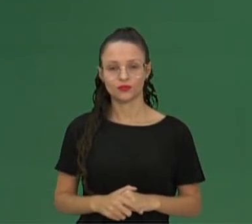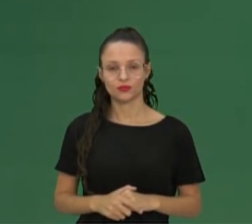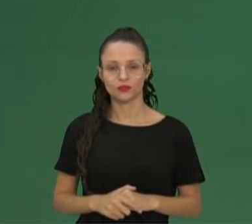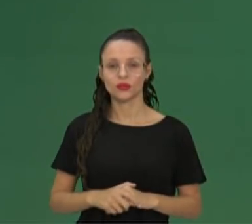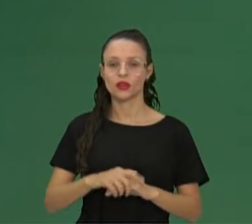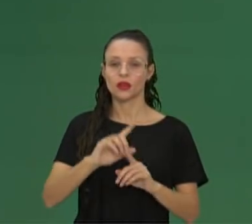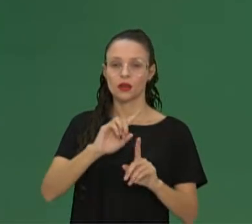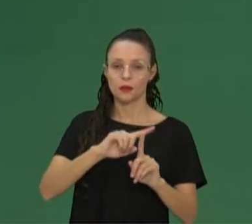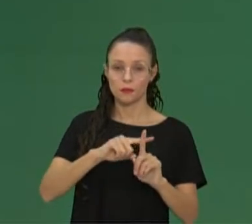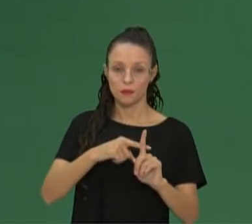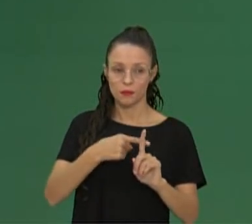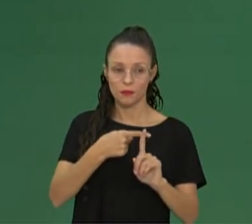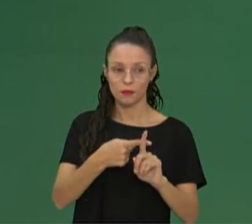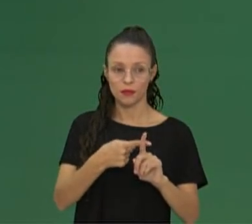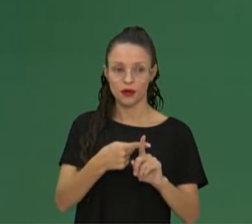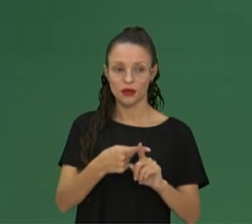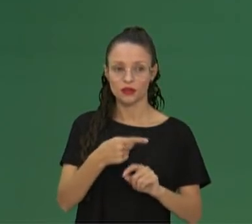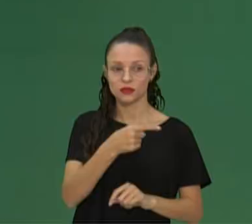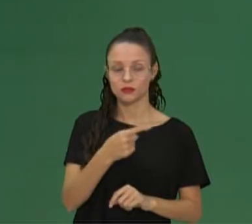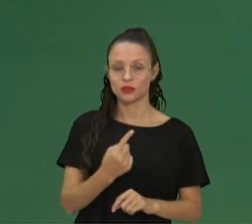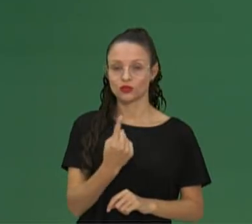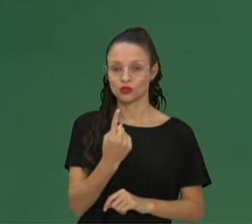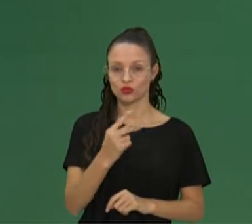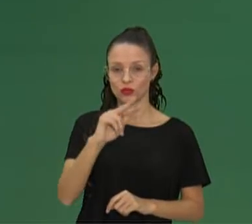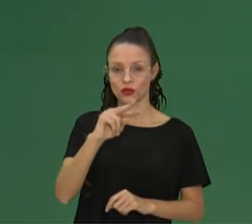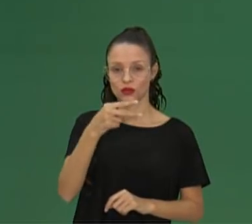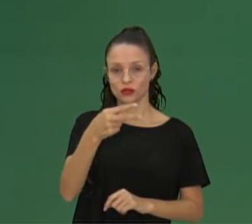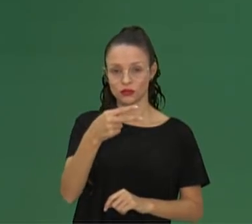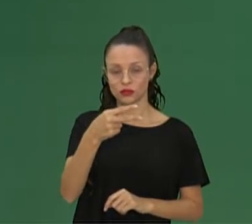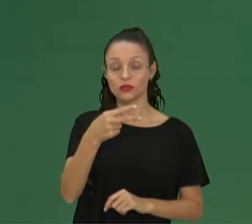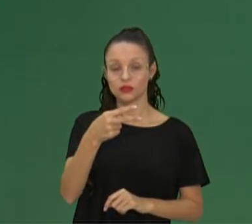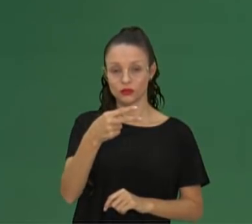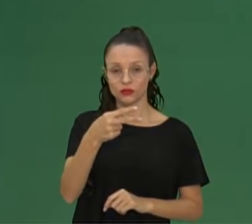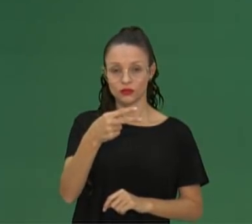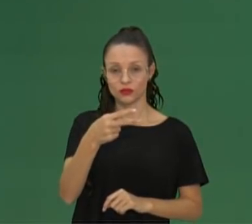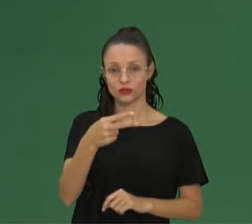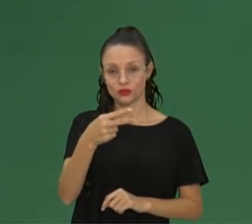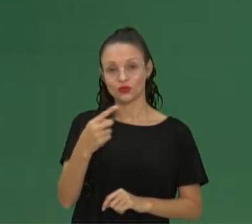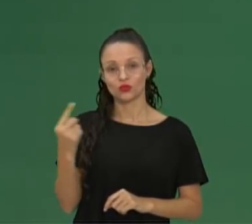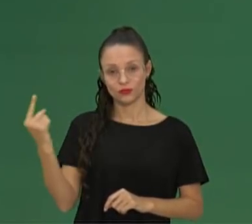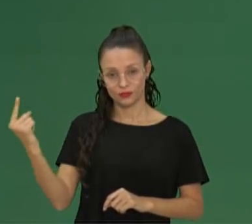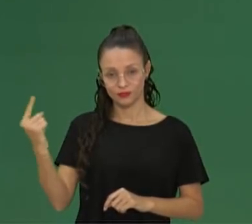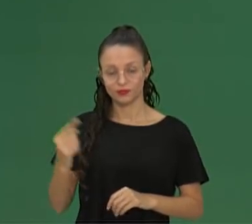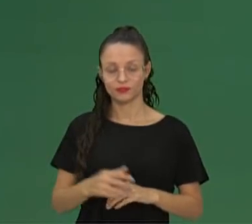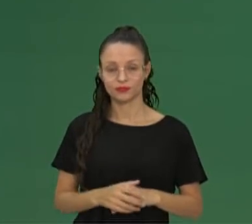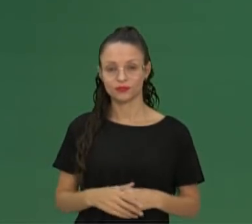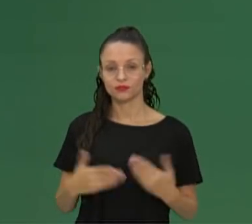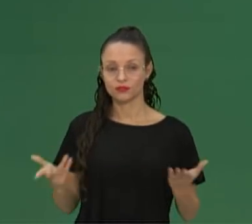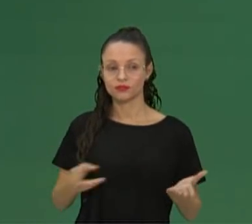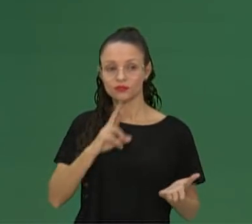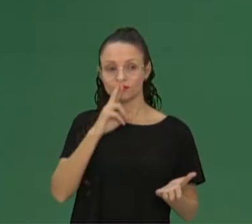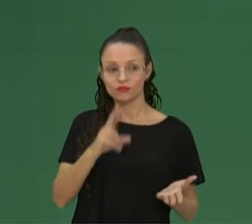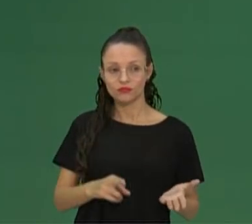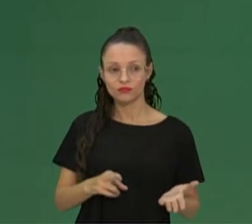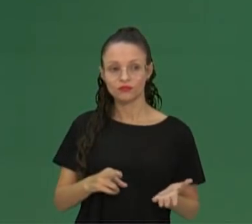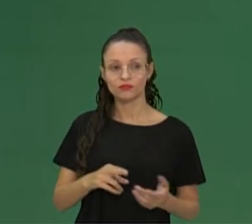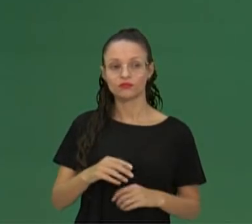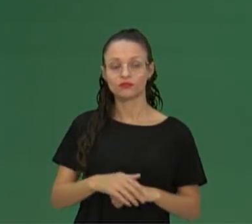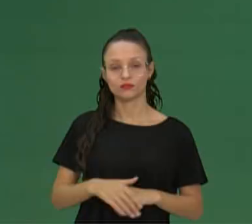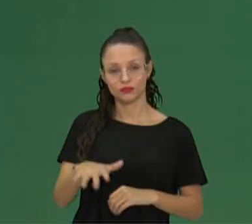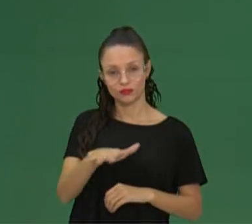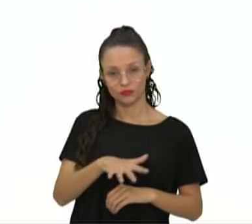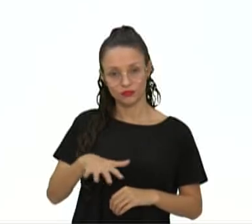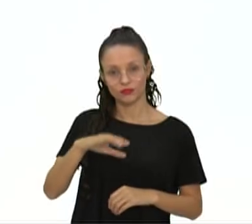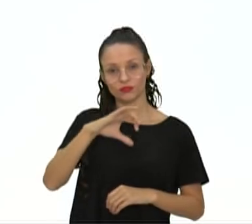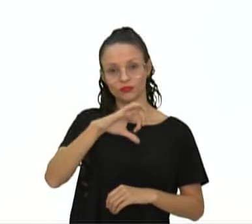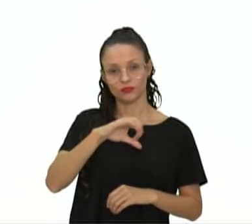Mais o quadrado do segundo. Menos 1 ao quadrado ali, o 1 ao quadrado, que é o segundo termo, fica 1 mesmo. Então qual é a resposta? A área desse